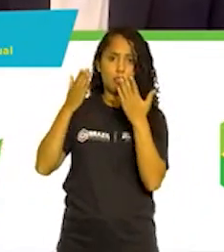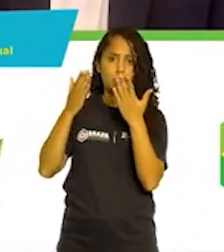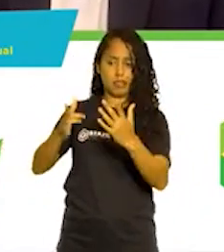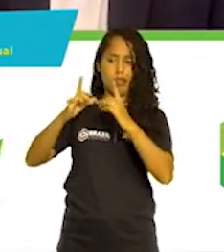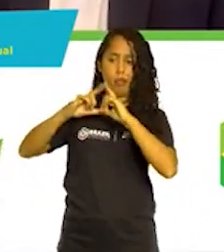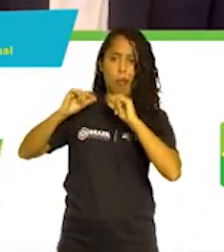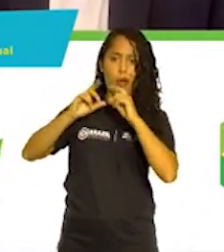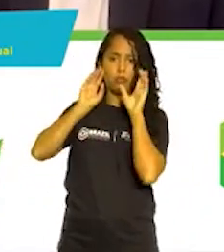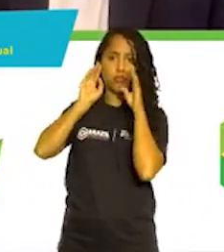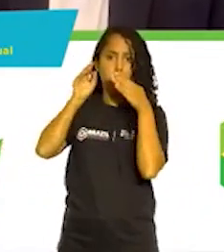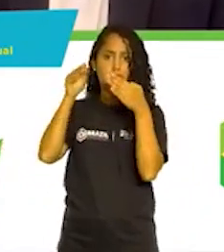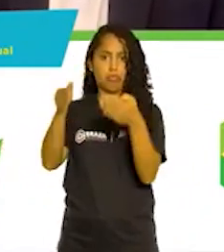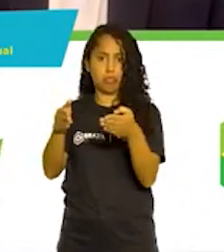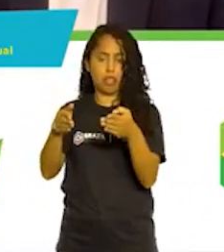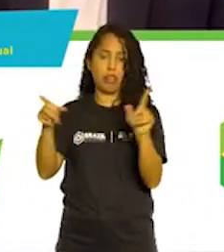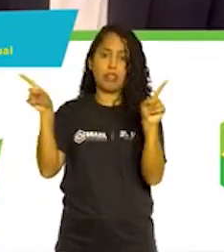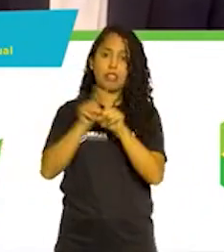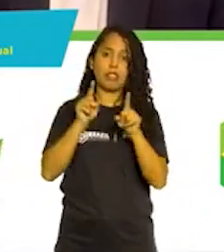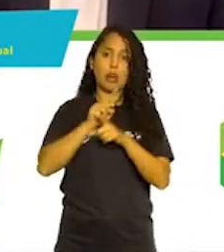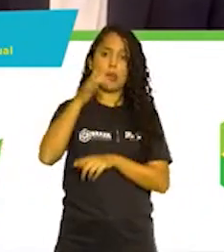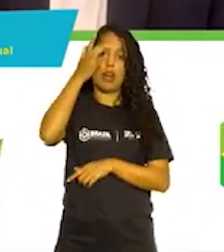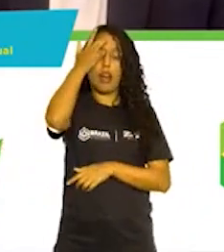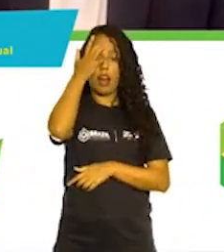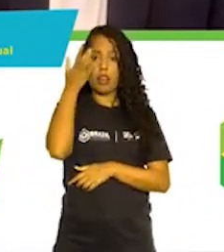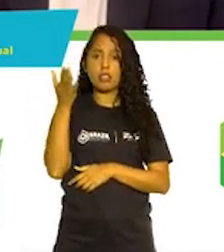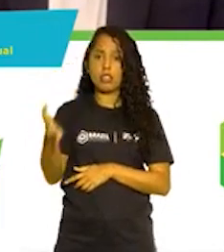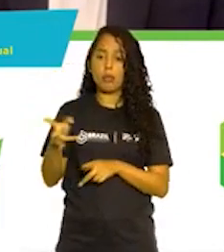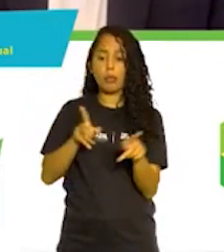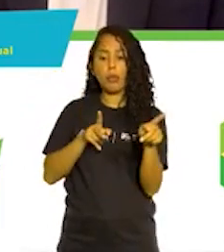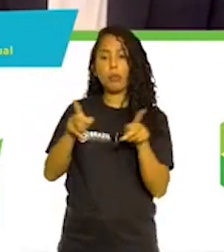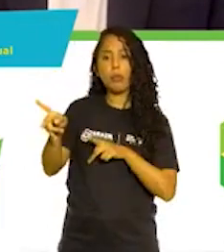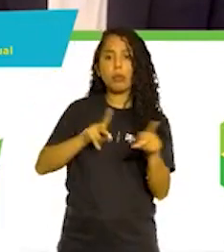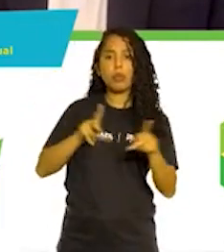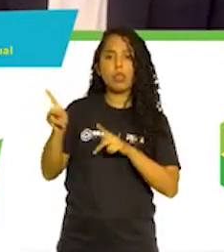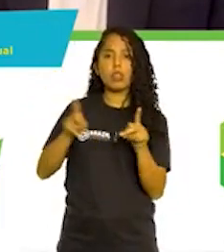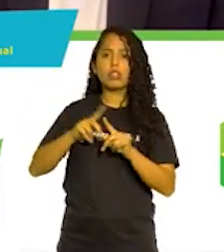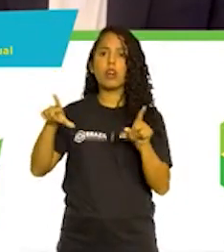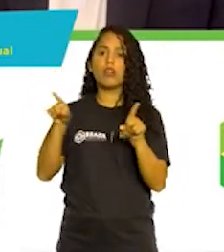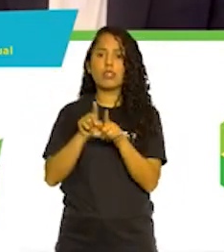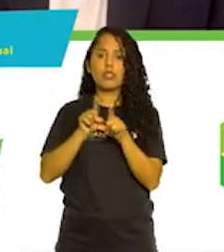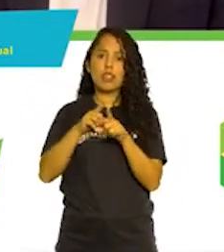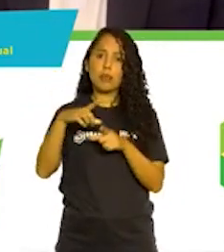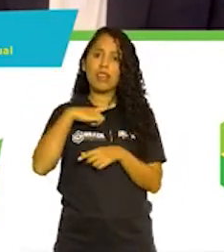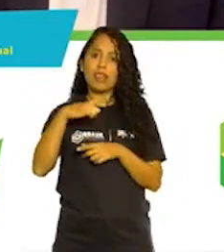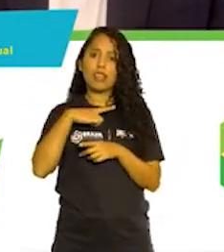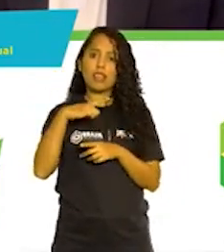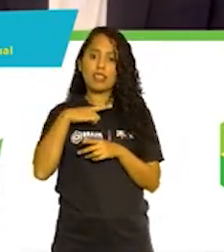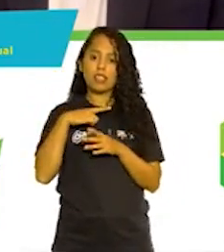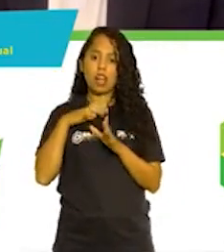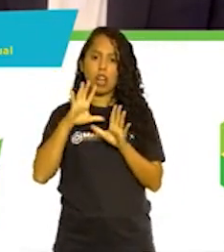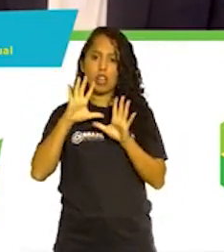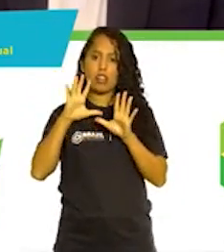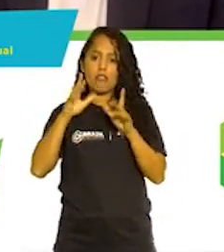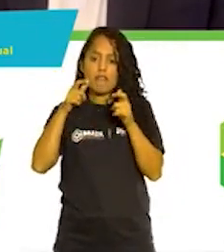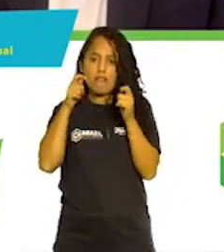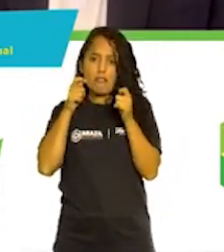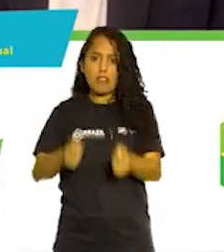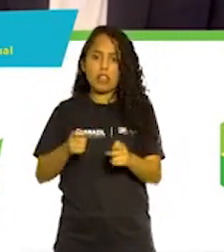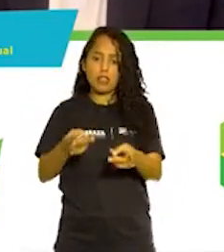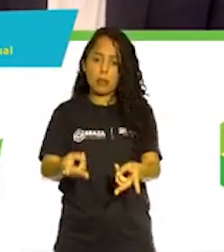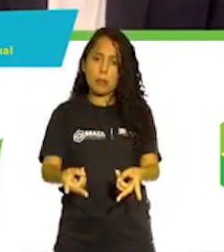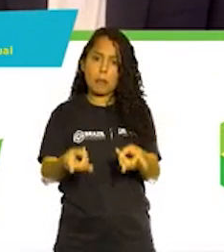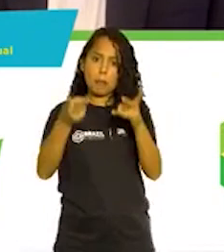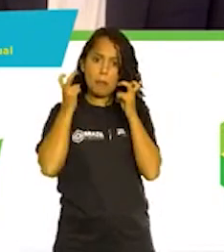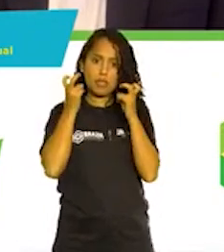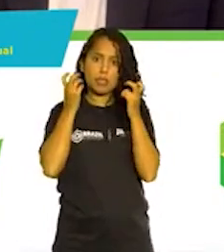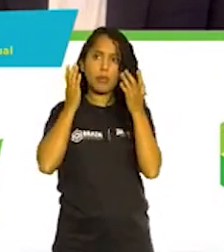Brasília, e acho que a população também tem muito fortemente, muito consolidada essa percepção